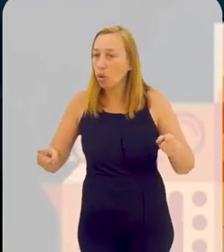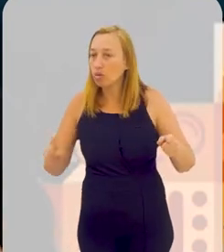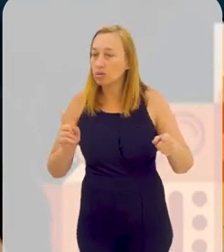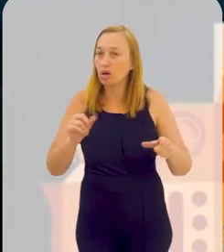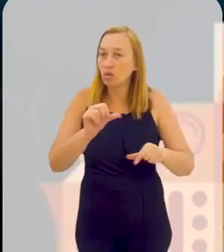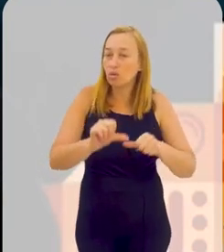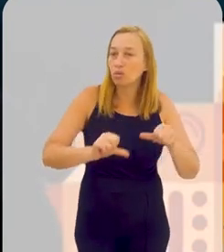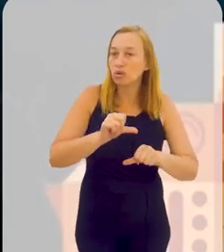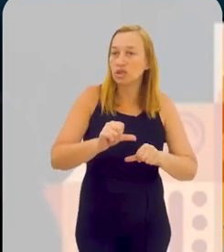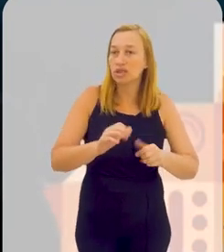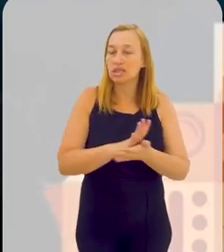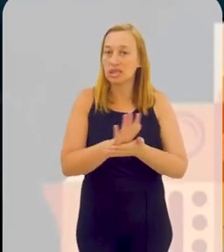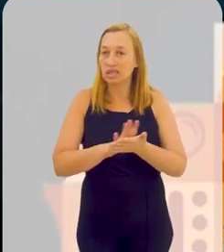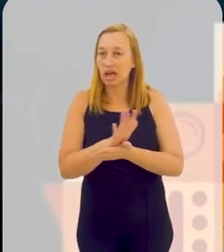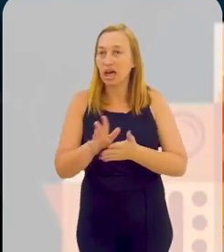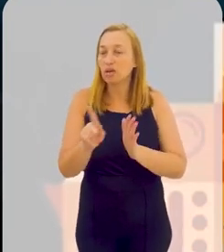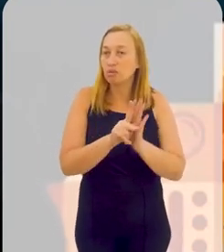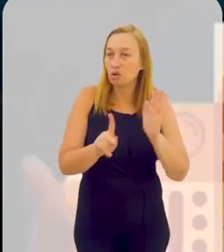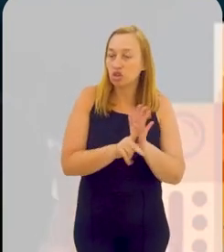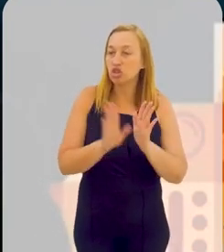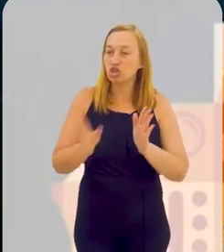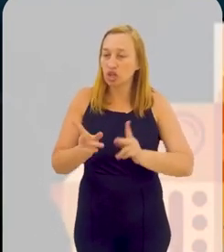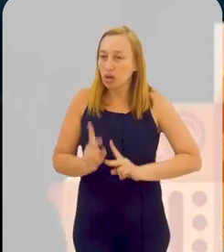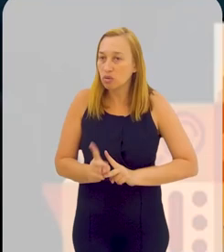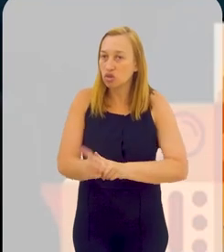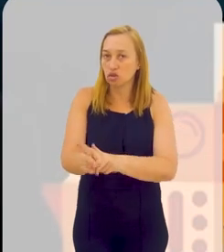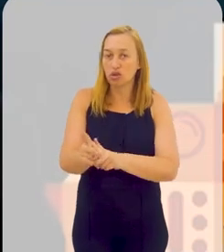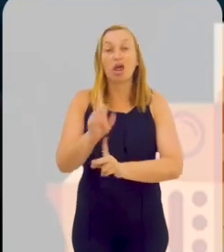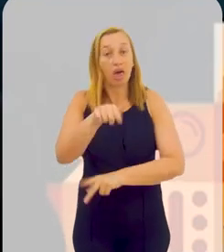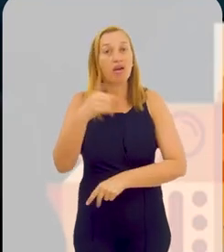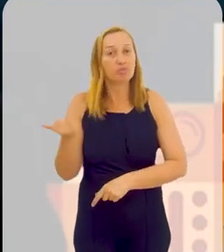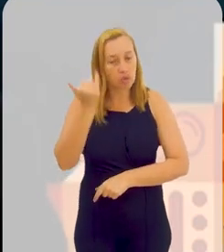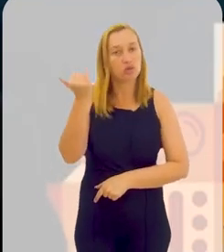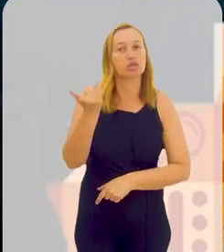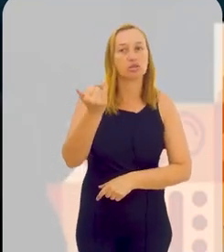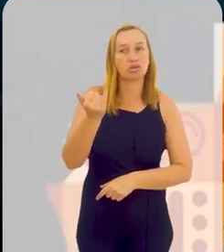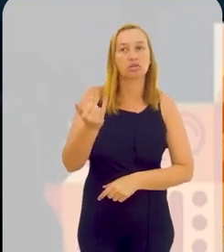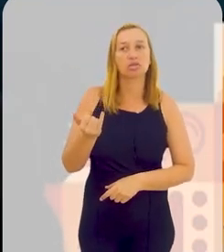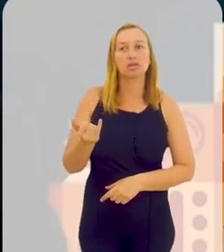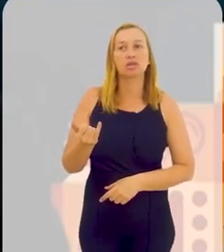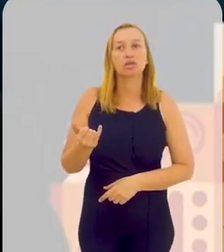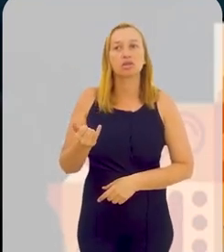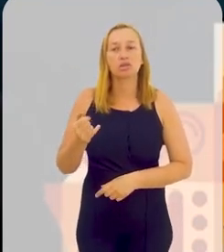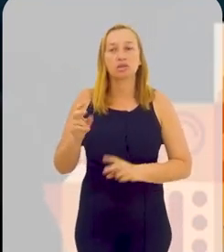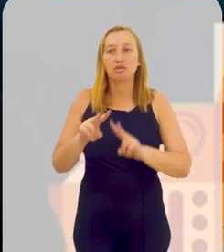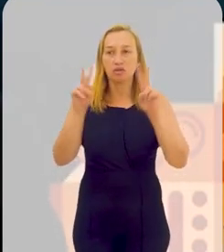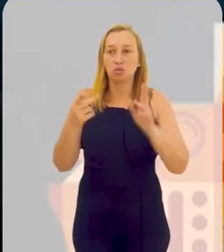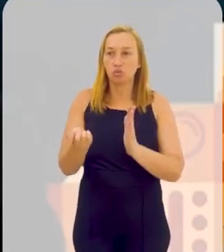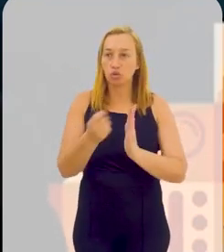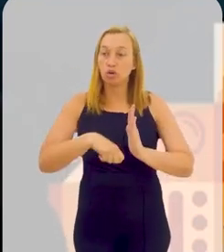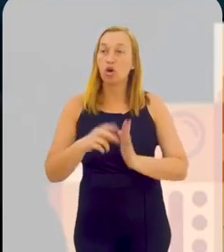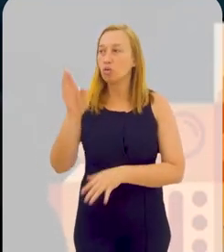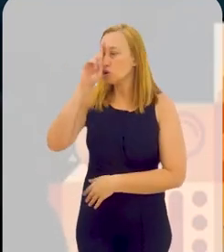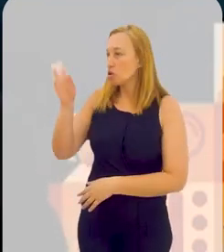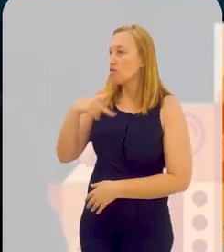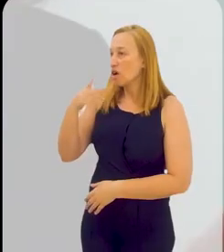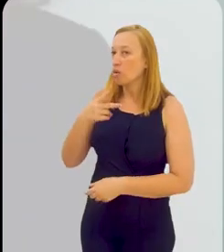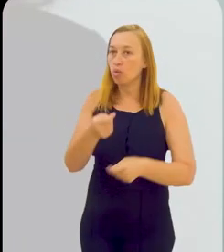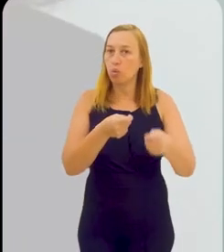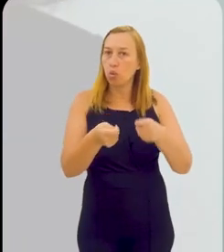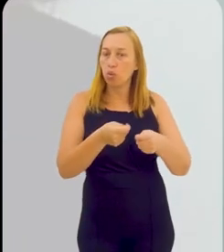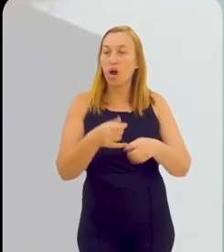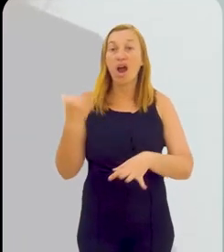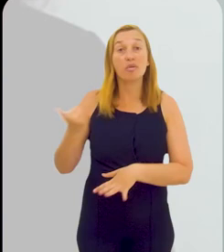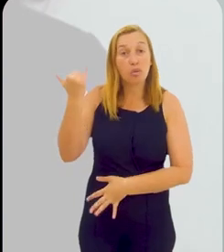questão de não ter mudanças no meio do jogo, né? Projetos que já estão em andamento são muito importantes, inclusive do ponto de vista tributário. O senhor falou